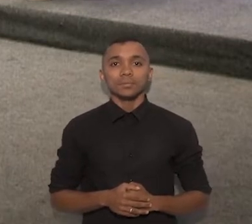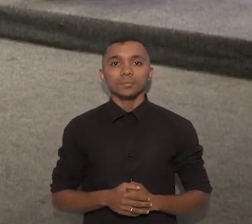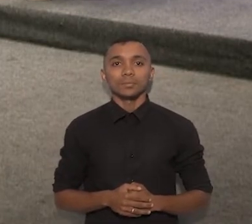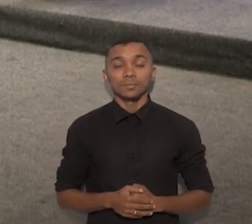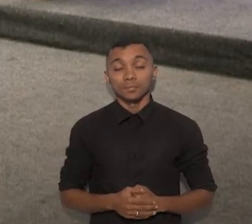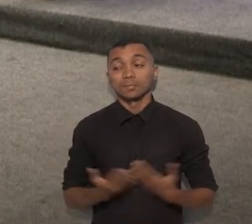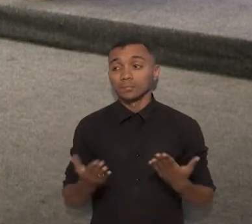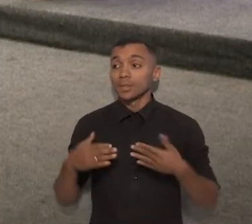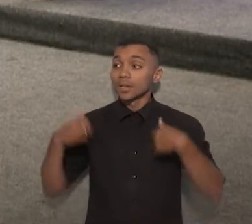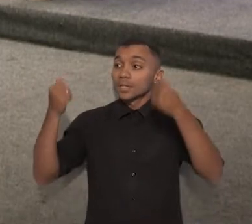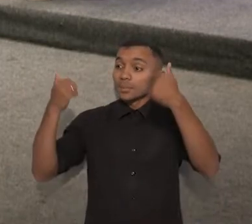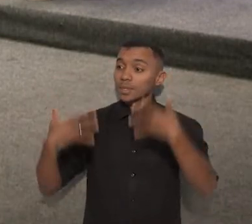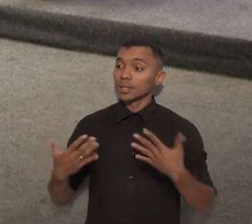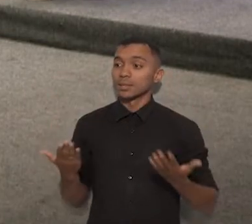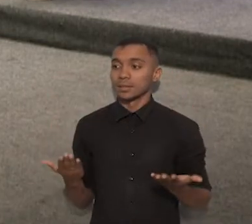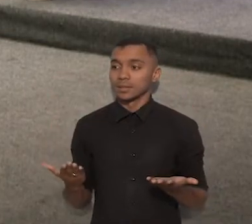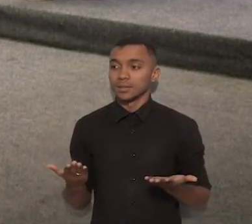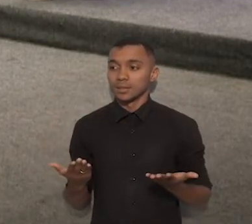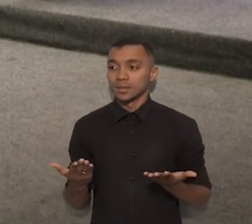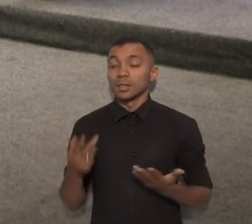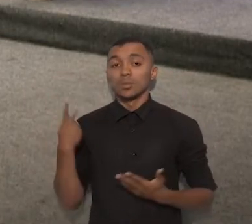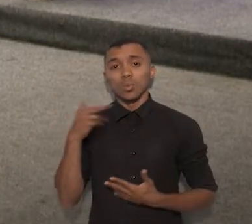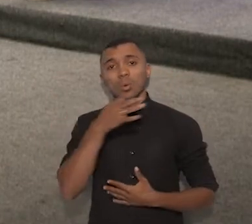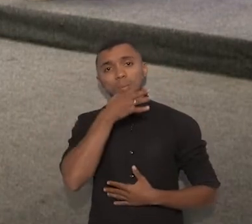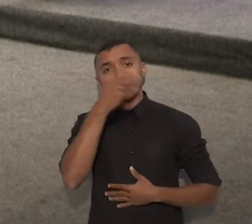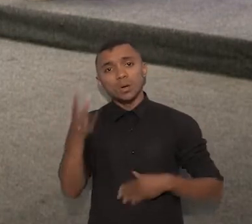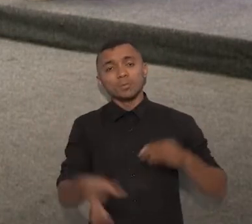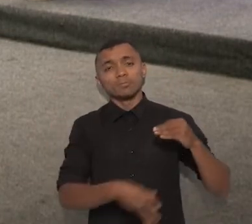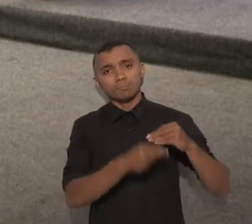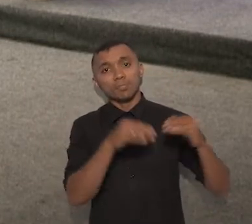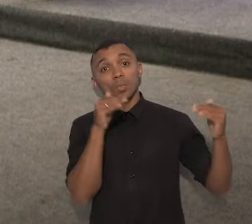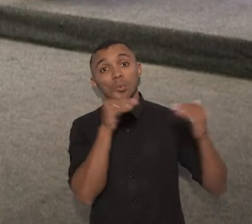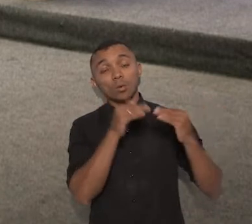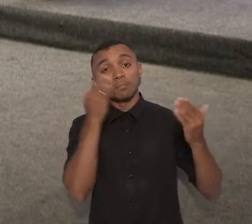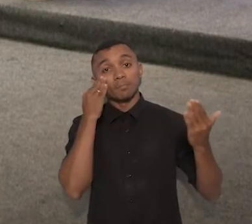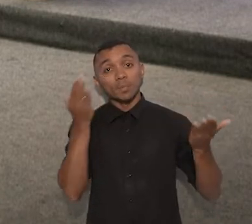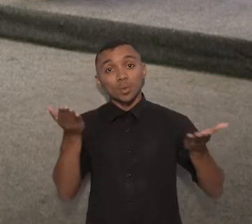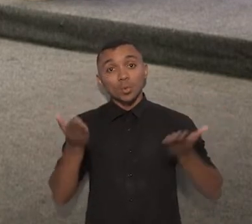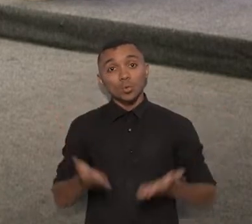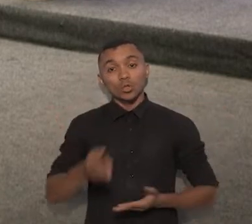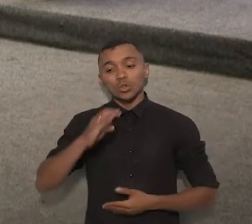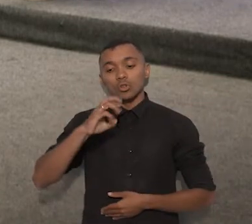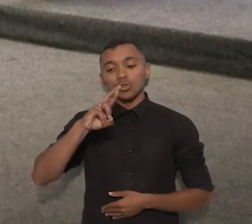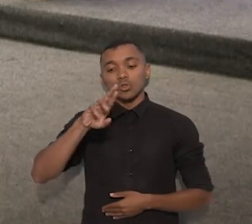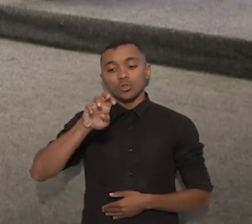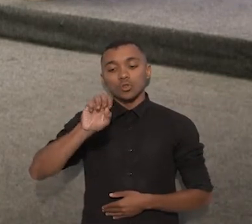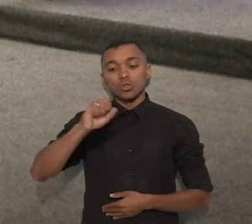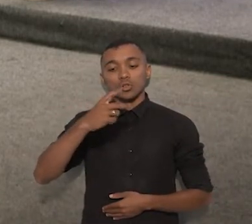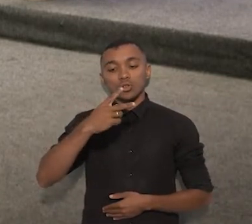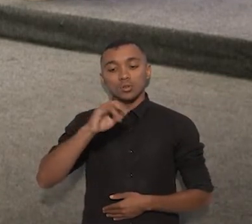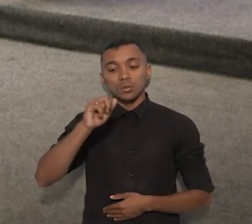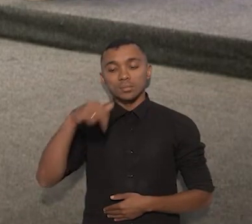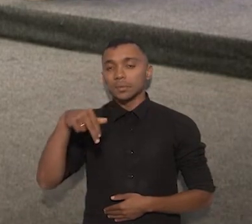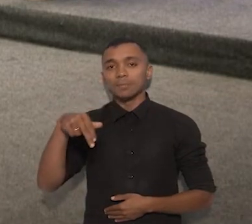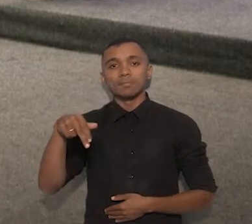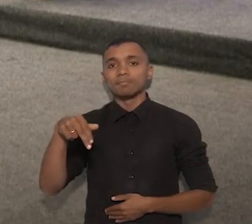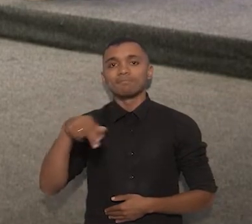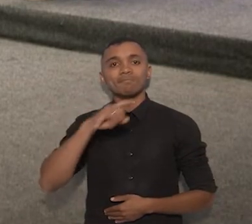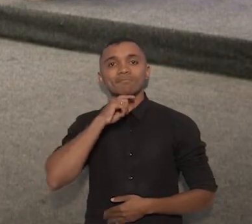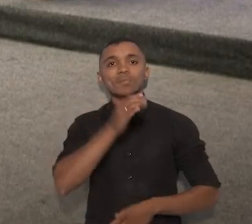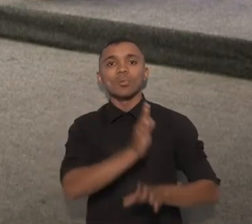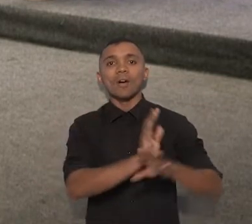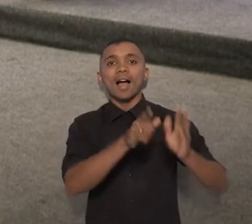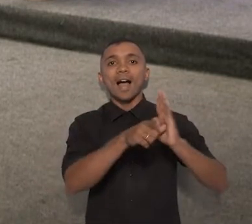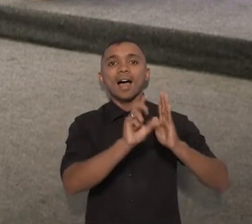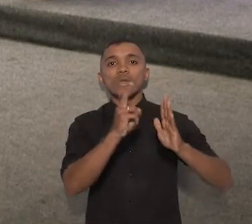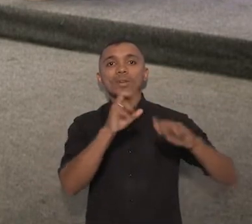o que eu estou dizendo. Era numa outra função. Reforçando a sua tese. Hoje o Crispim, ele não tem ambiente para jogar ali, porque ele passou 2 anos jogando pela